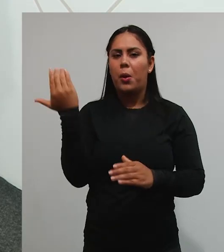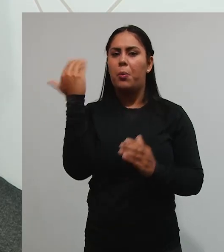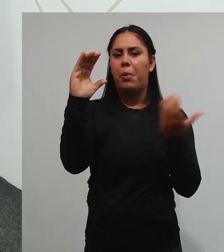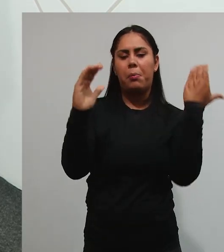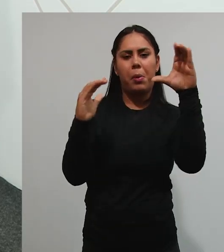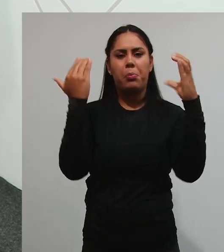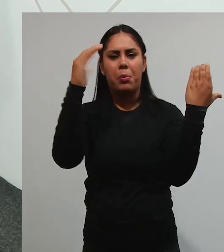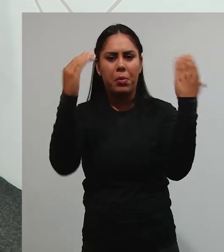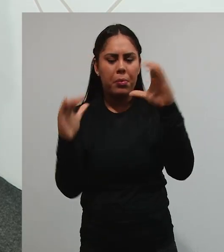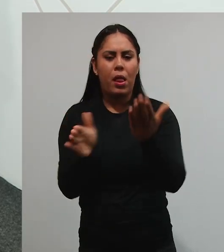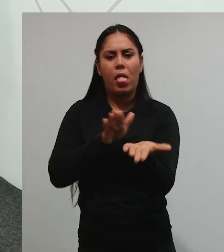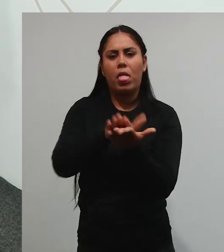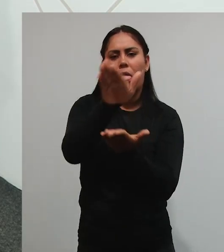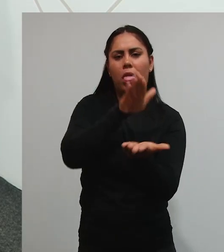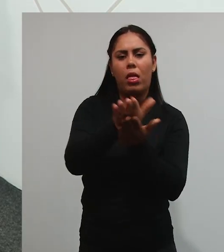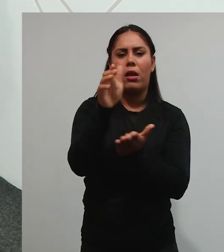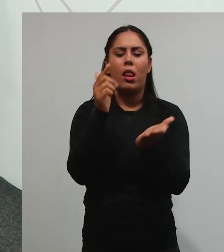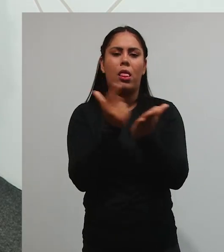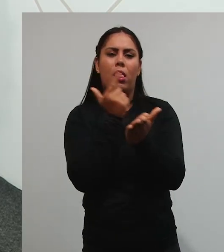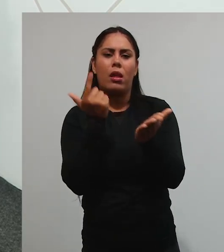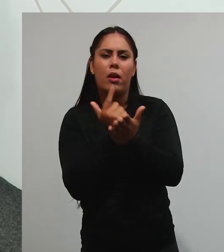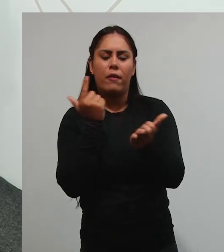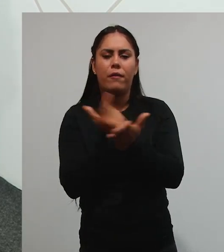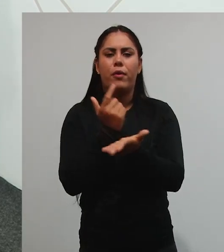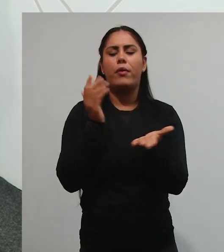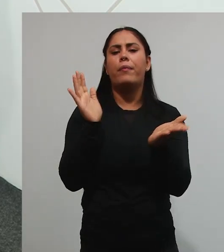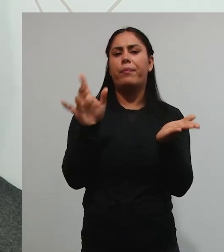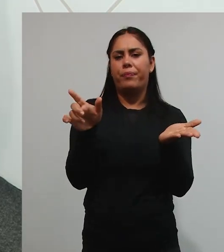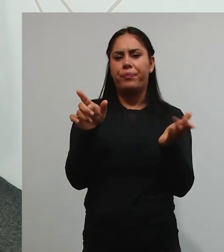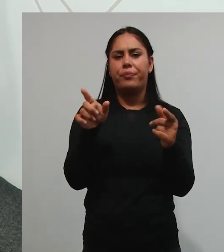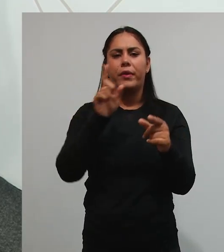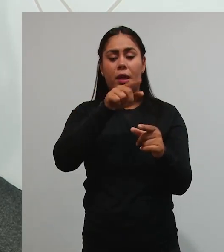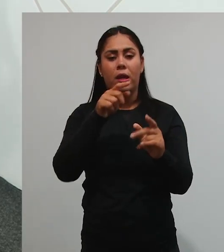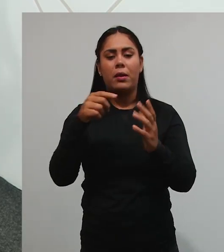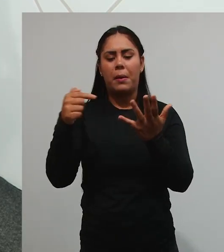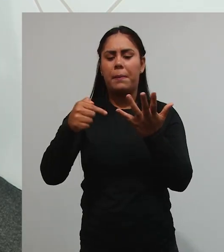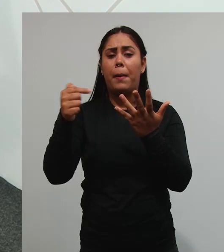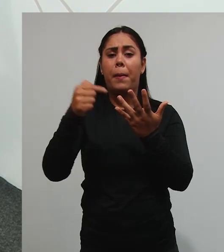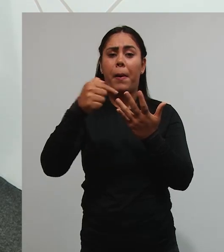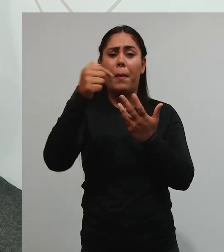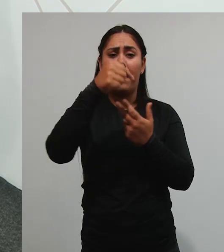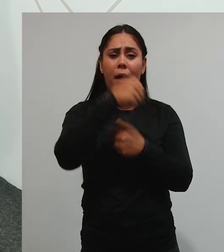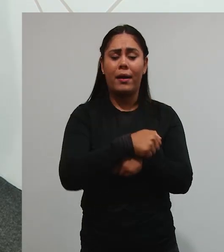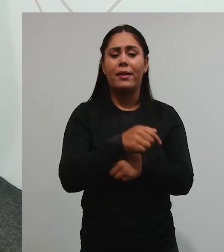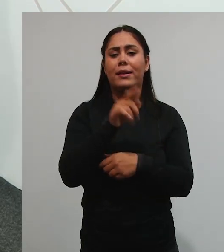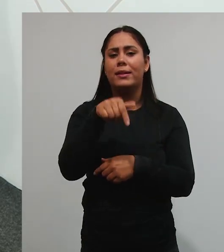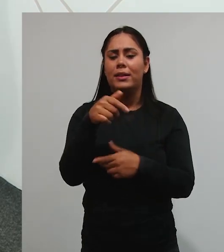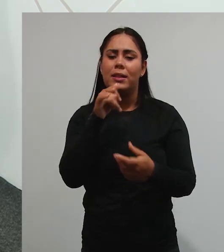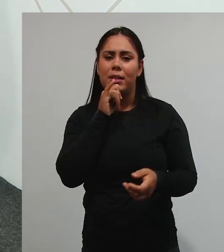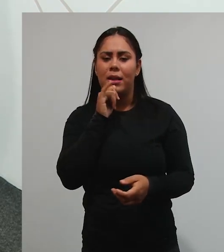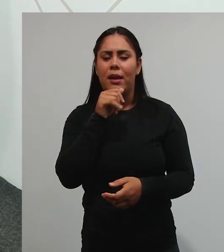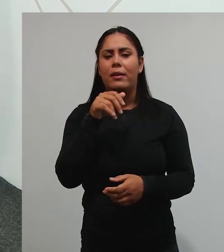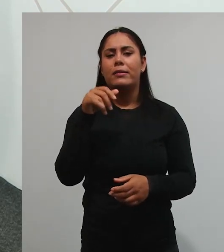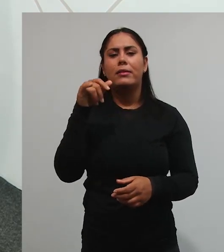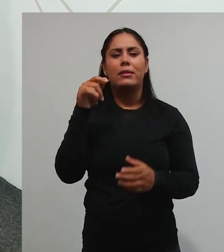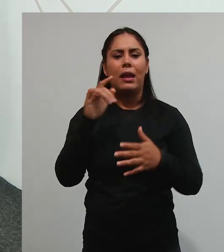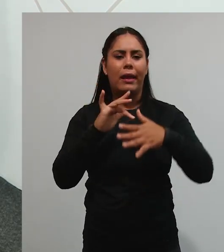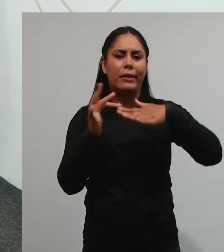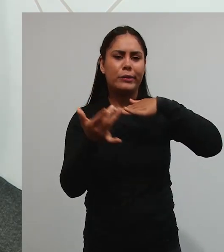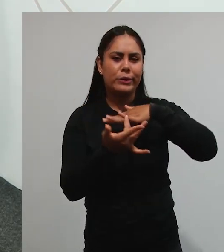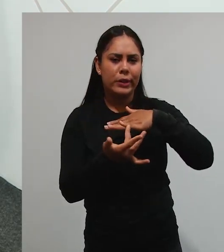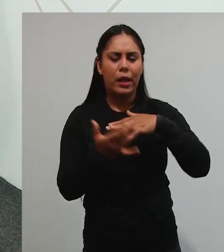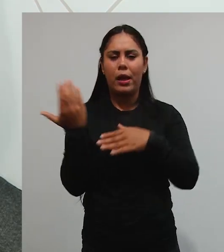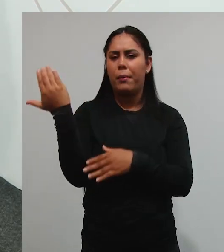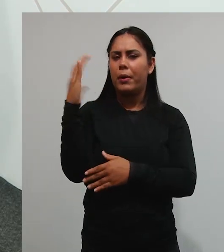pelas suas publicações, pelos seus livros, todos esses itens que ele comentou